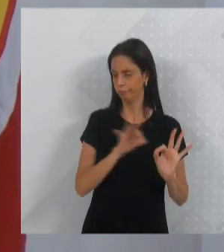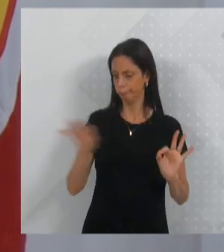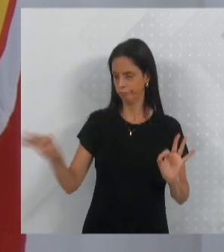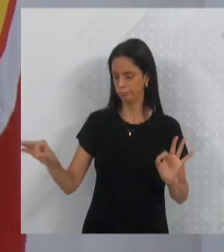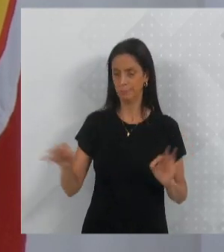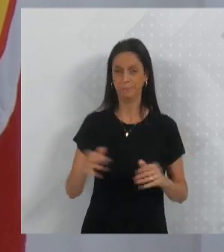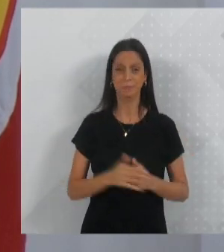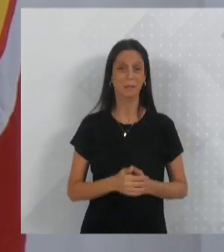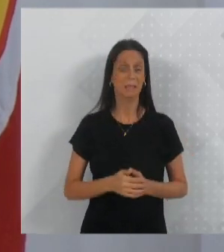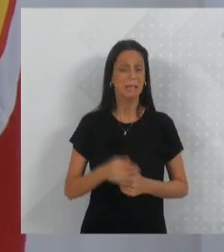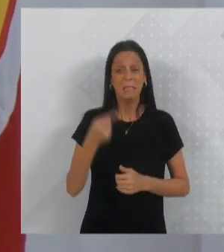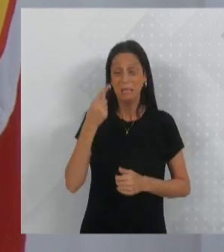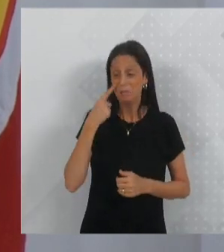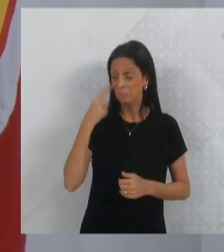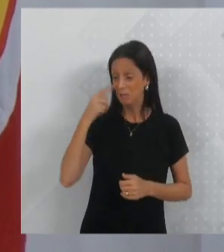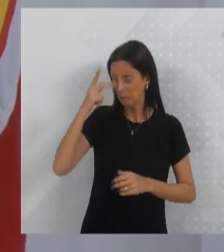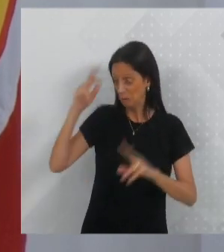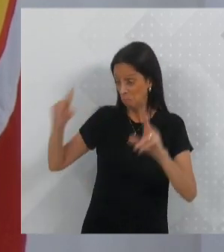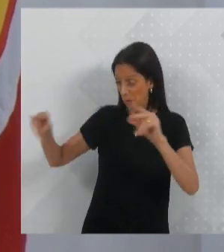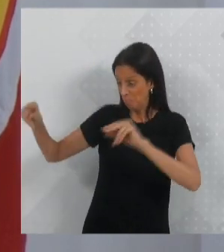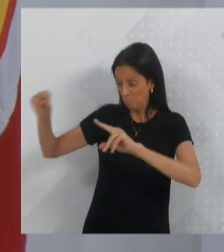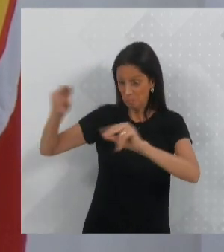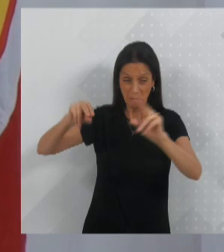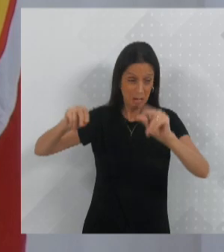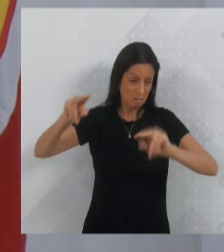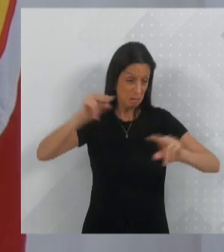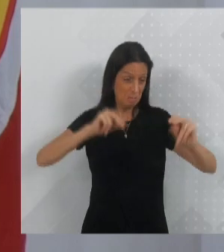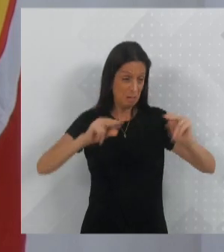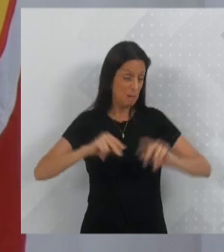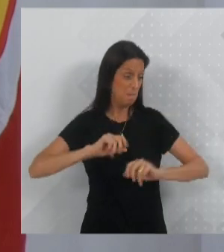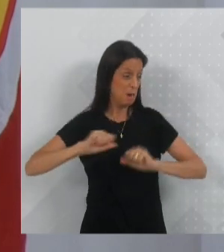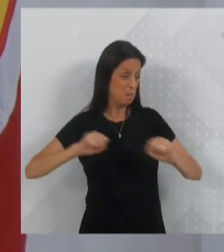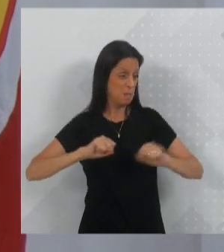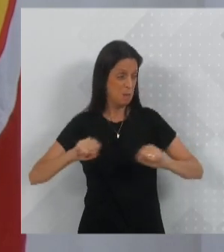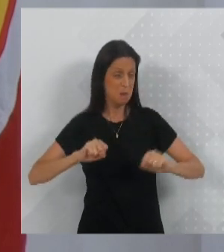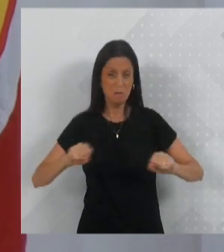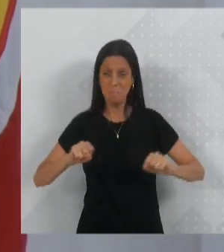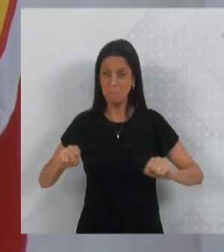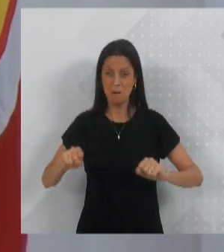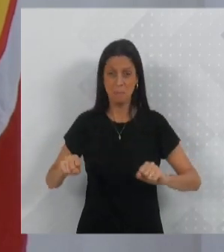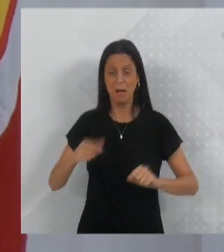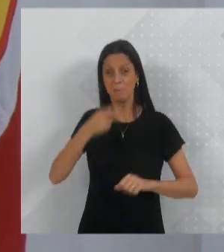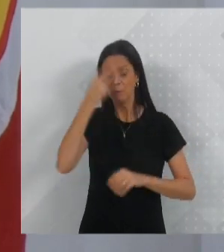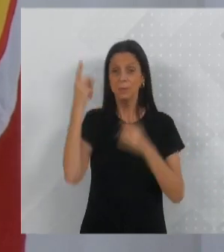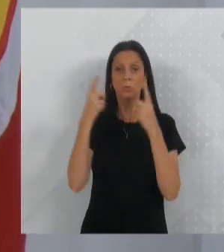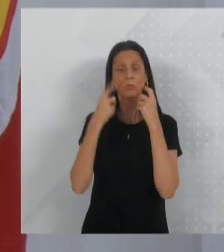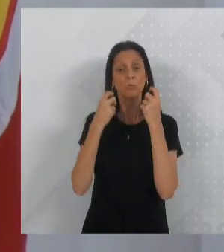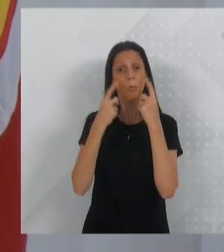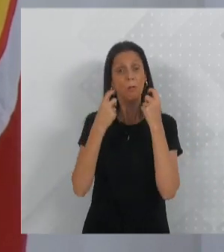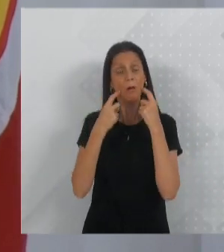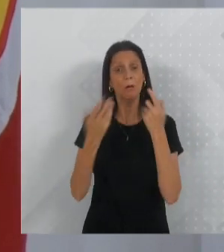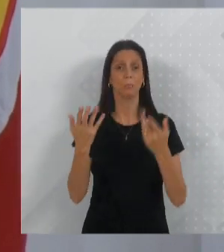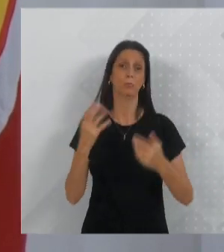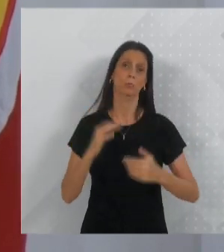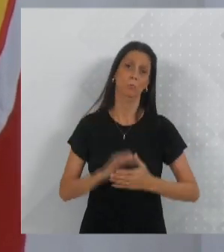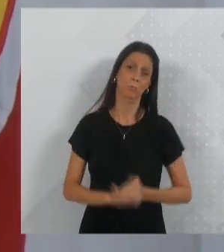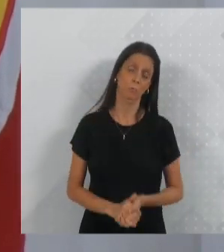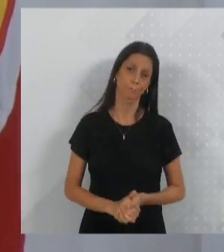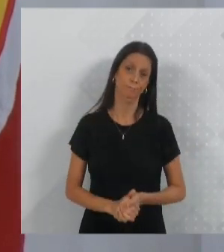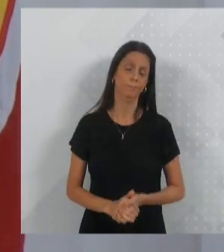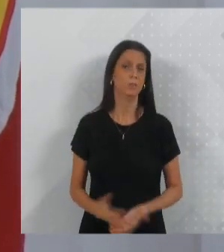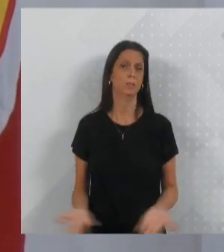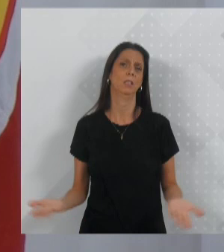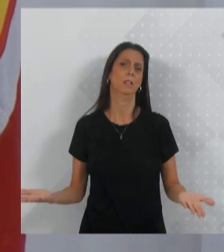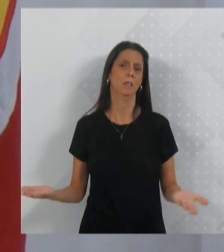escutei de indignação dos moradores na rua incrível tá pessoas chorando tá iso é uma falta